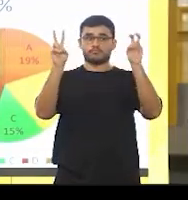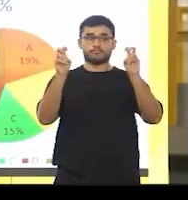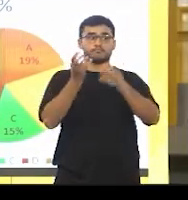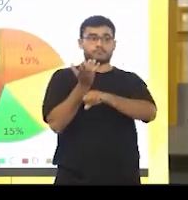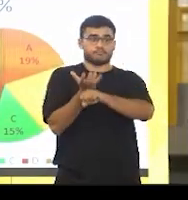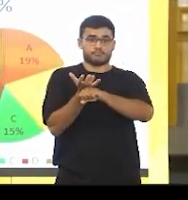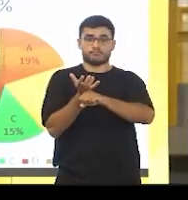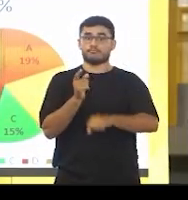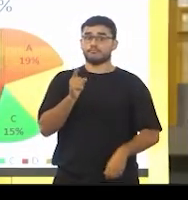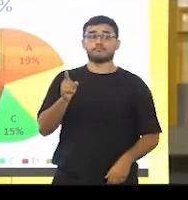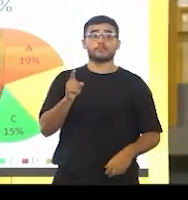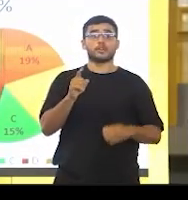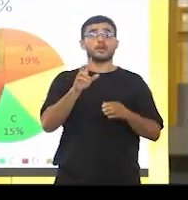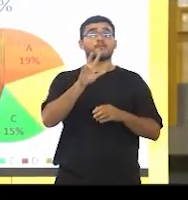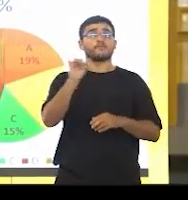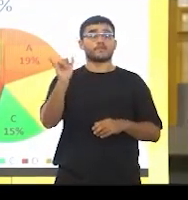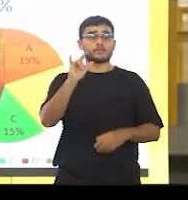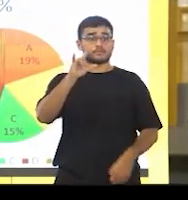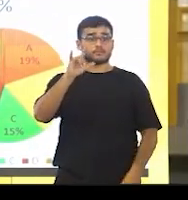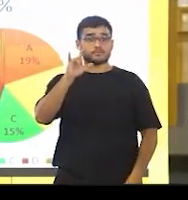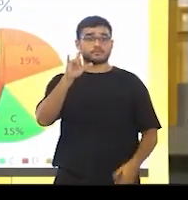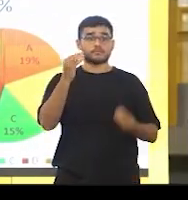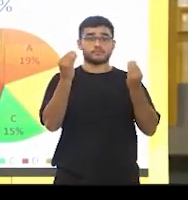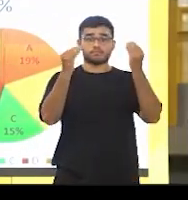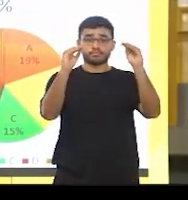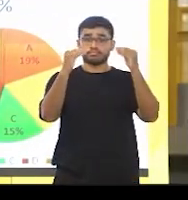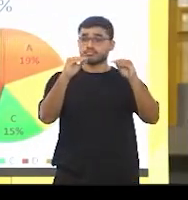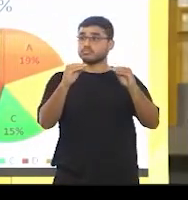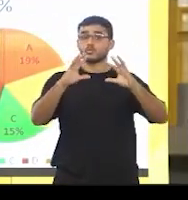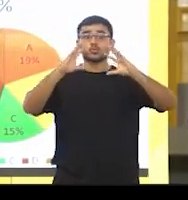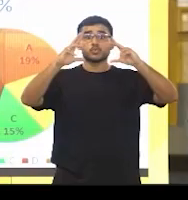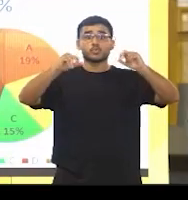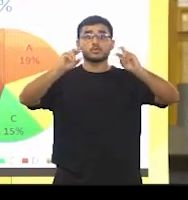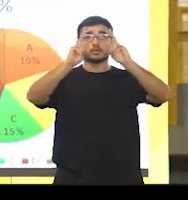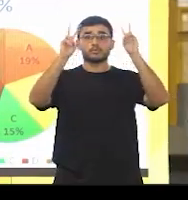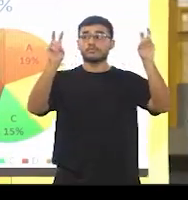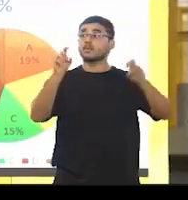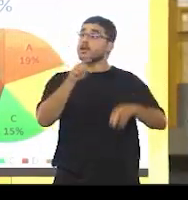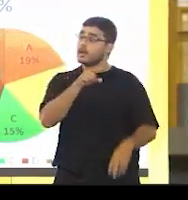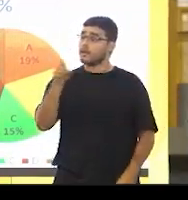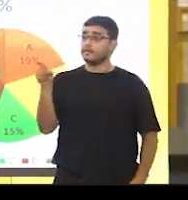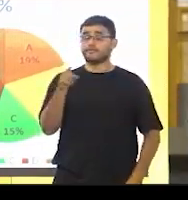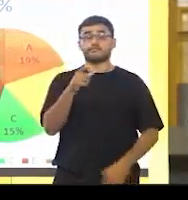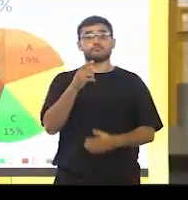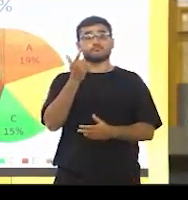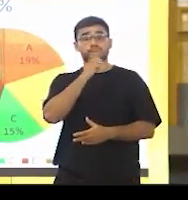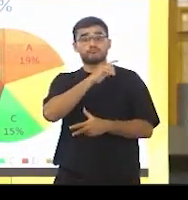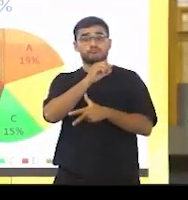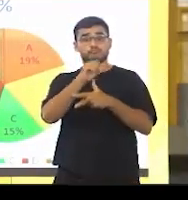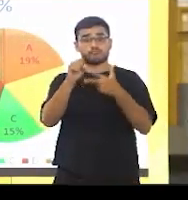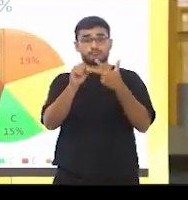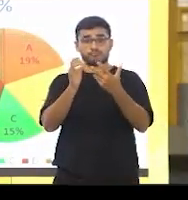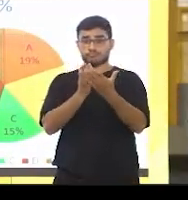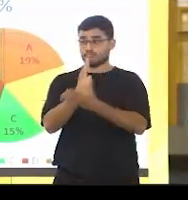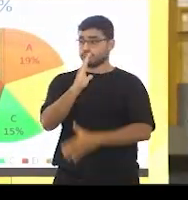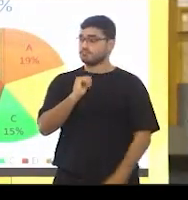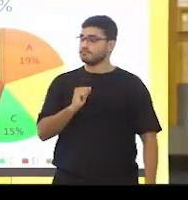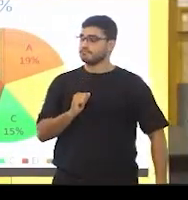que podem aí turbinar a sua aprovação, tá? No Exame Nacional do Ensino Médio, tá? Então vamos lá de